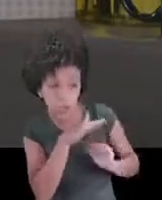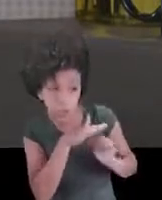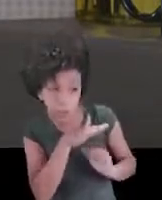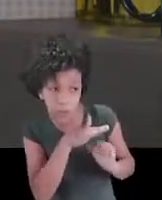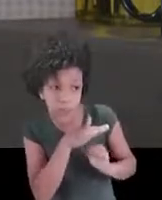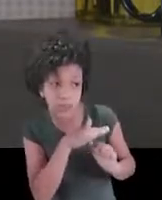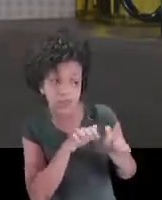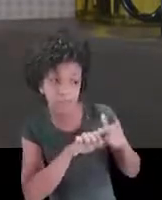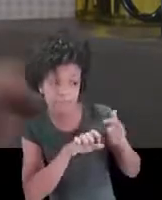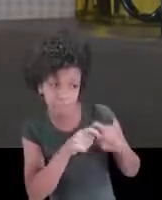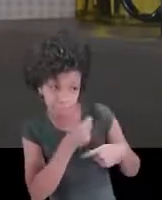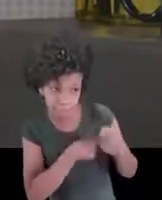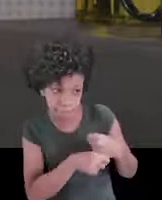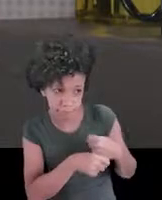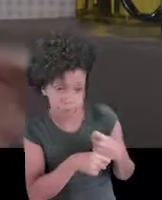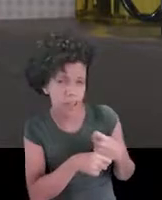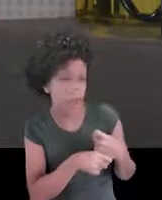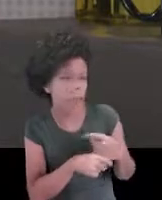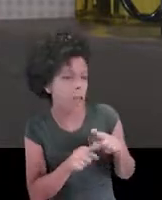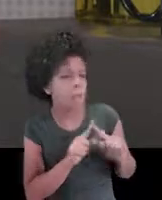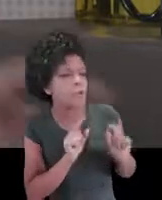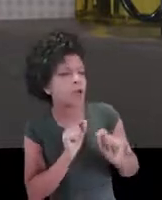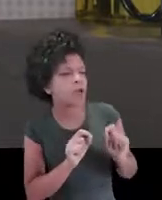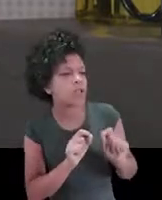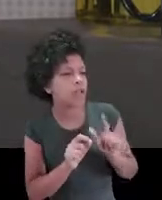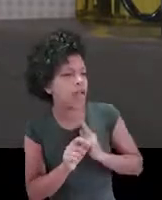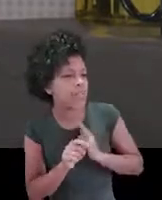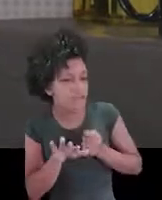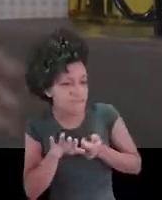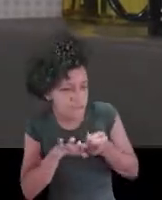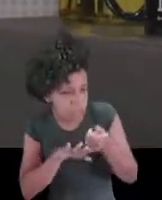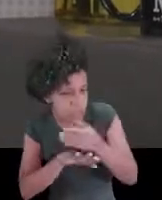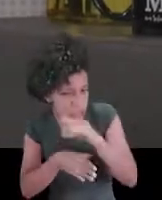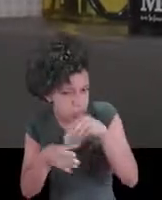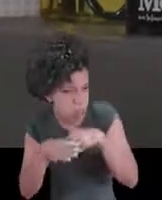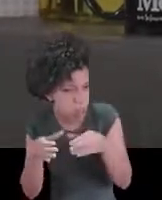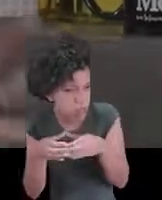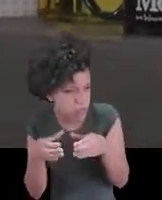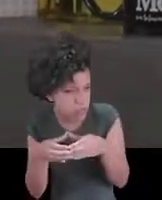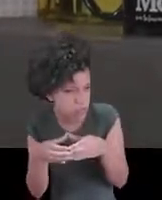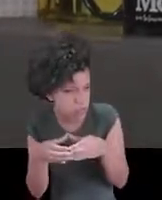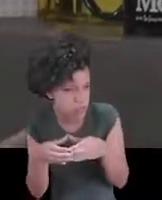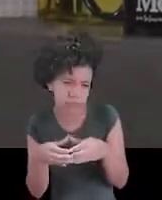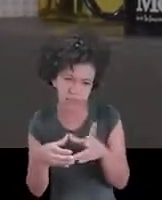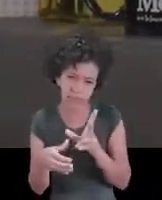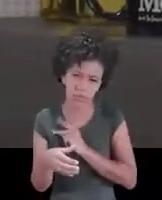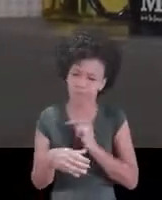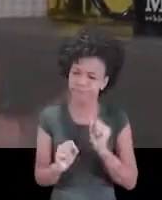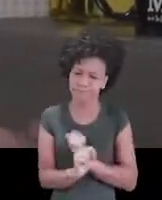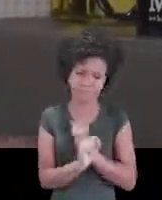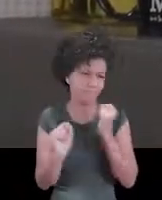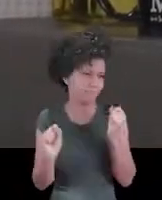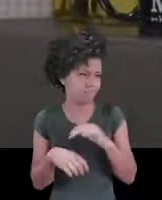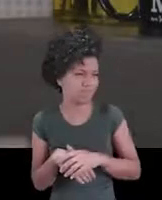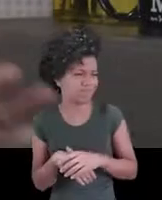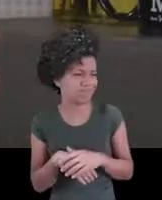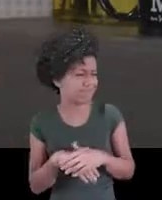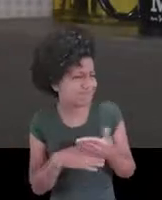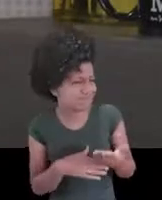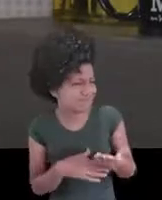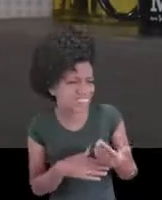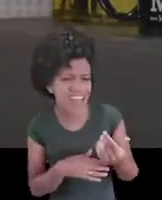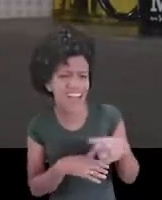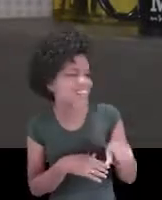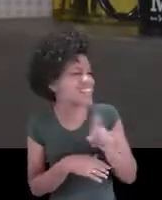empresários também Governador e tudo esse grupo mas o que passa de fake News lá você é um troço absurdo o ambiente